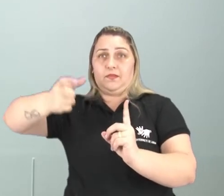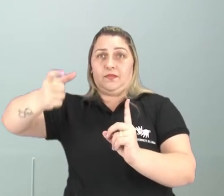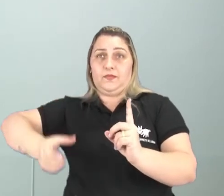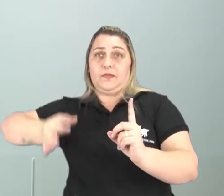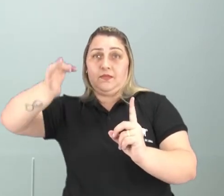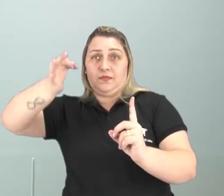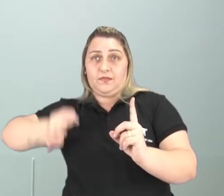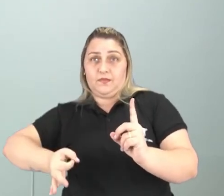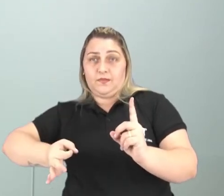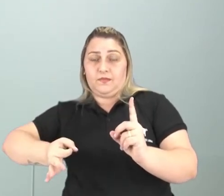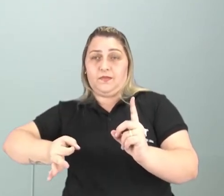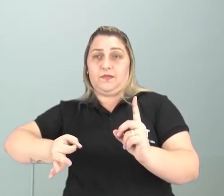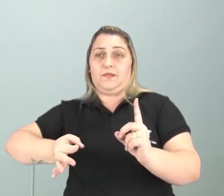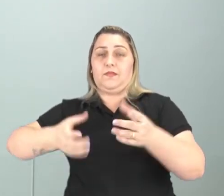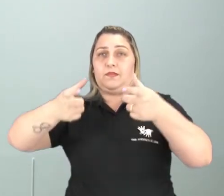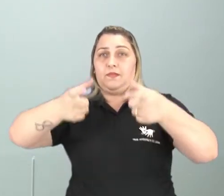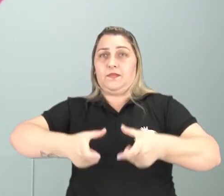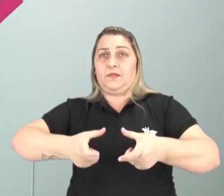corretos